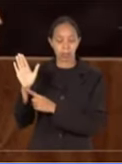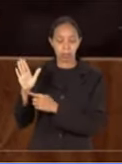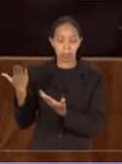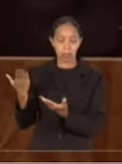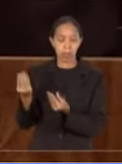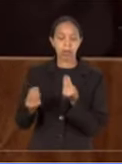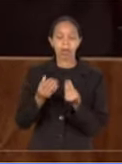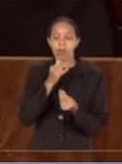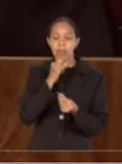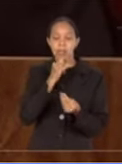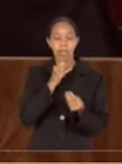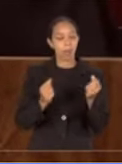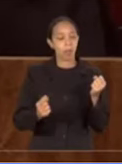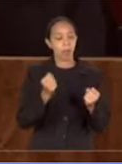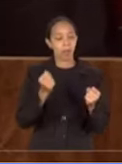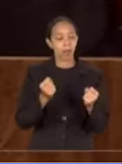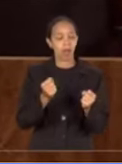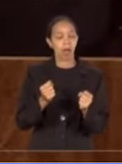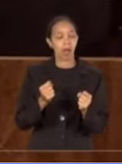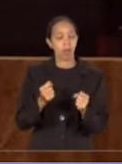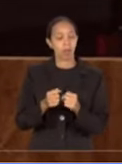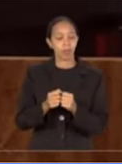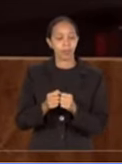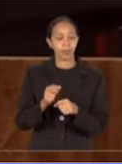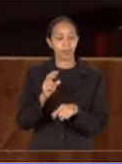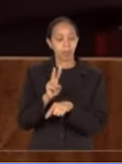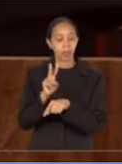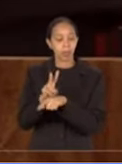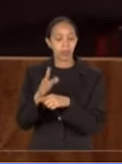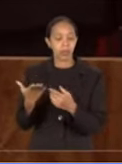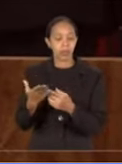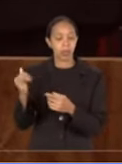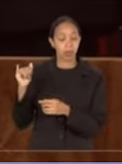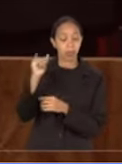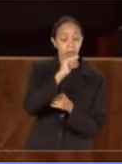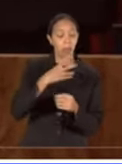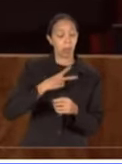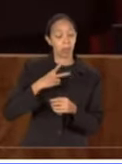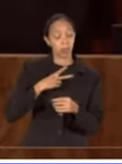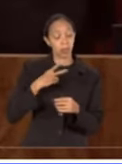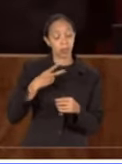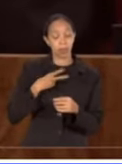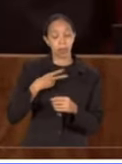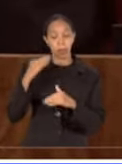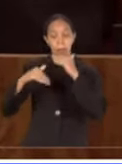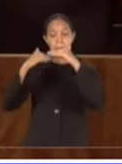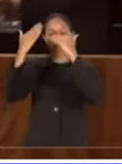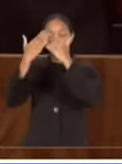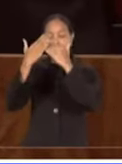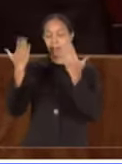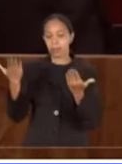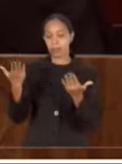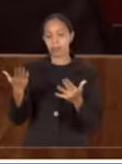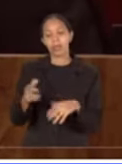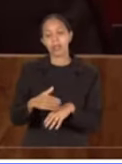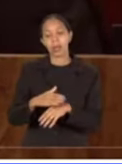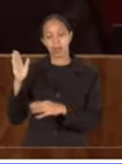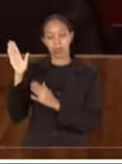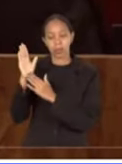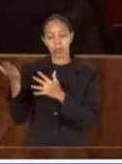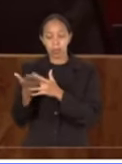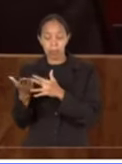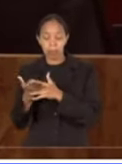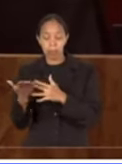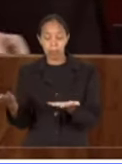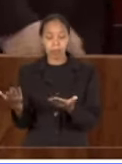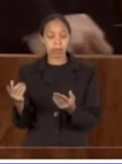como carro blindado, segurança pessoal ininterrupta e avião particular, extrapolando os critérios do candidato médio. Das razões recursais,